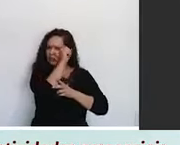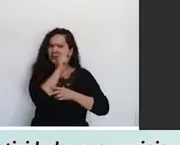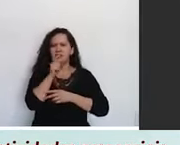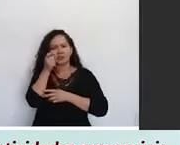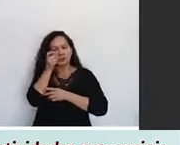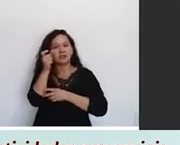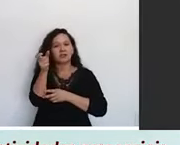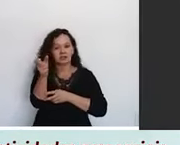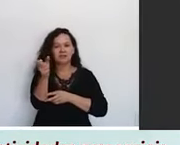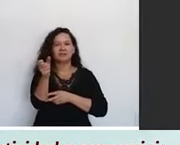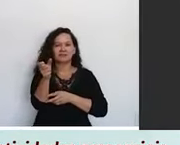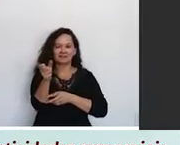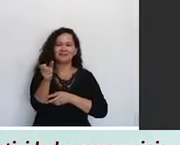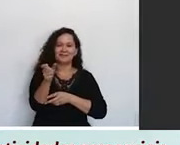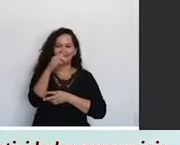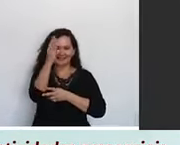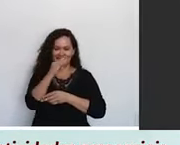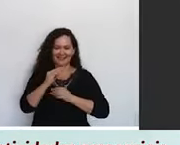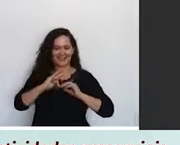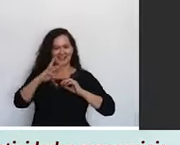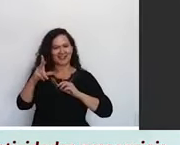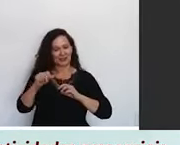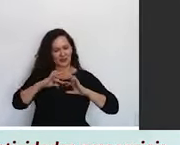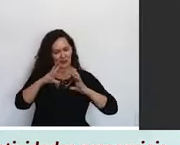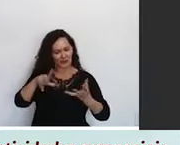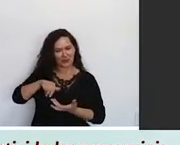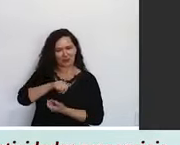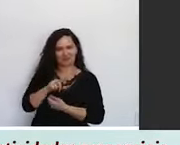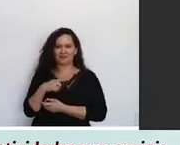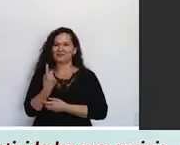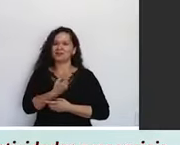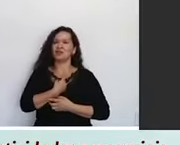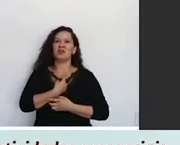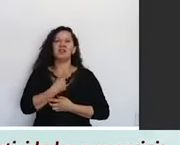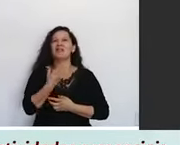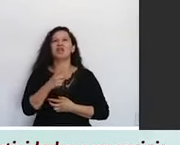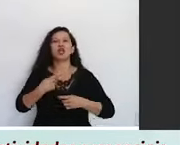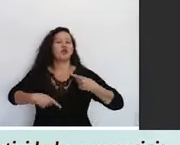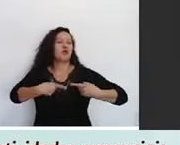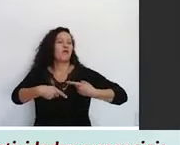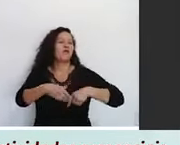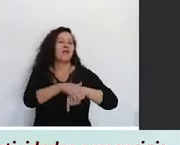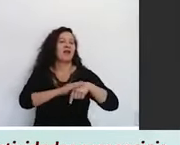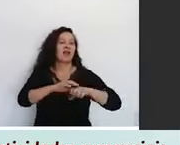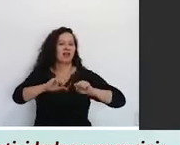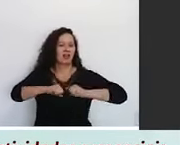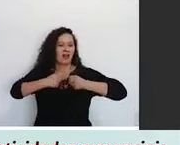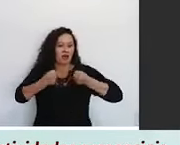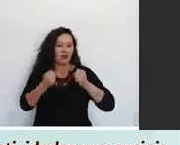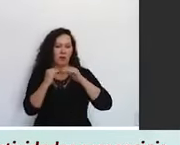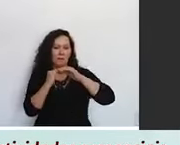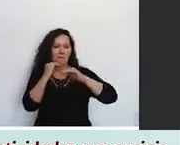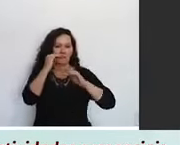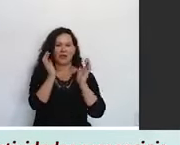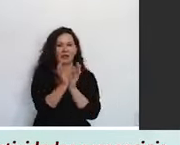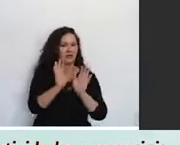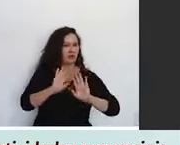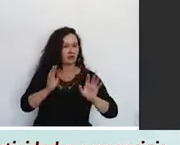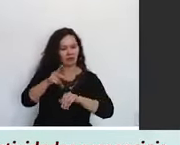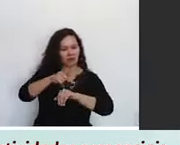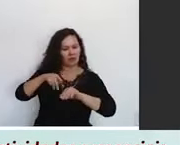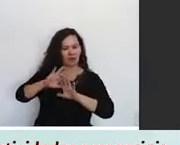trabalhadora brasileira e do mundo, porque a gente não discute a luta de classe só aqui no Brasil, a gente discute a luta de classe